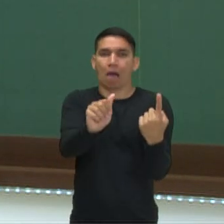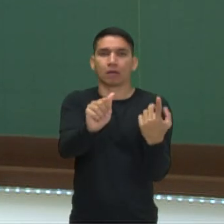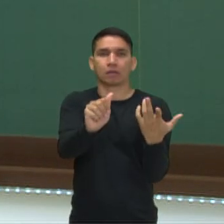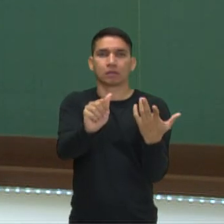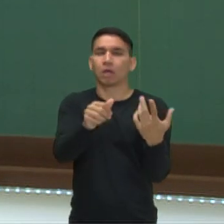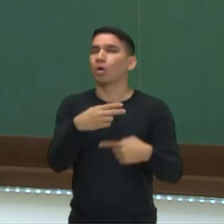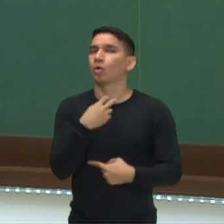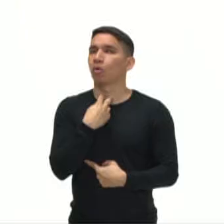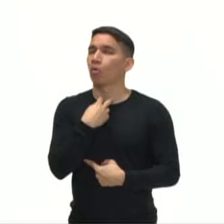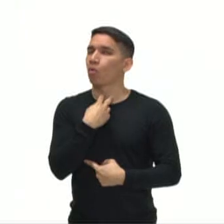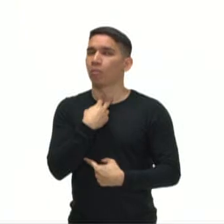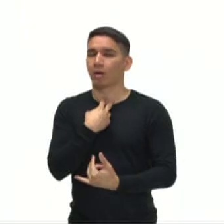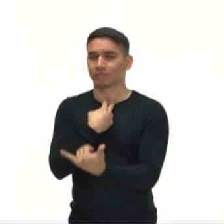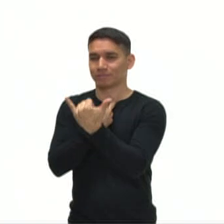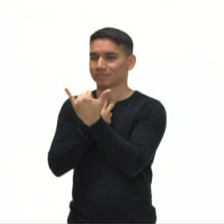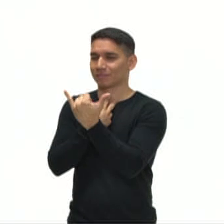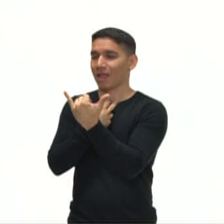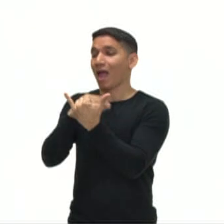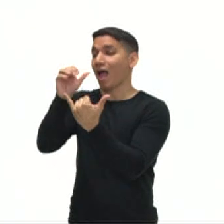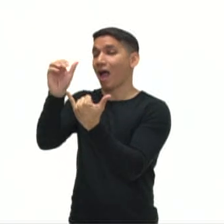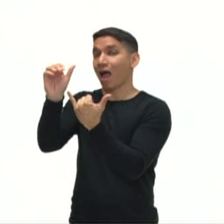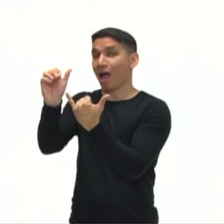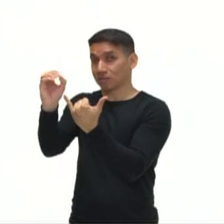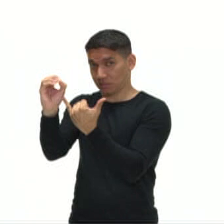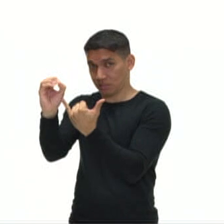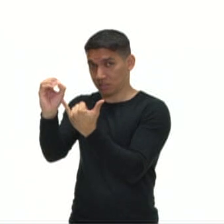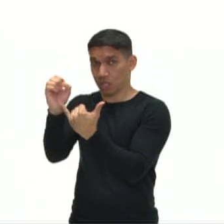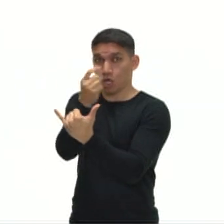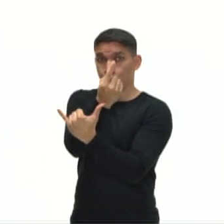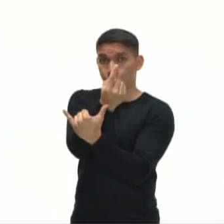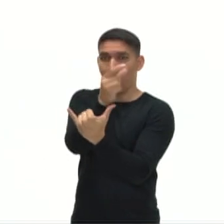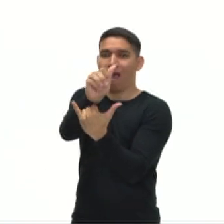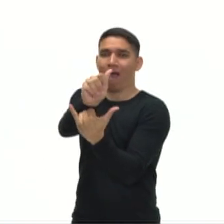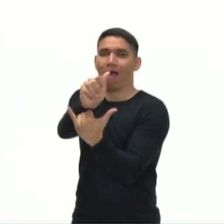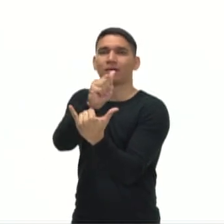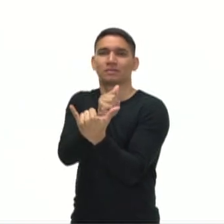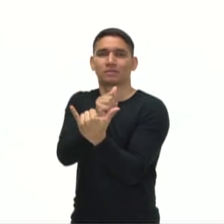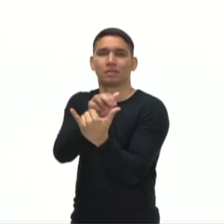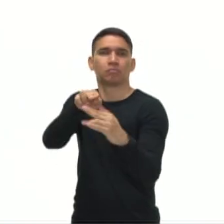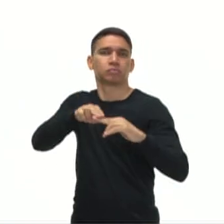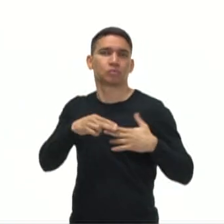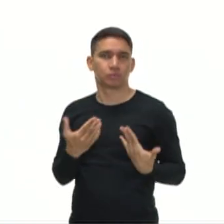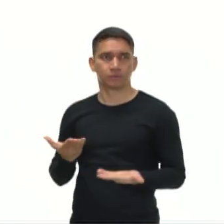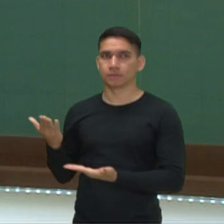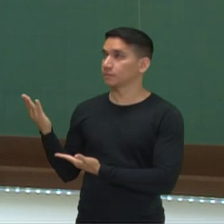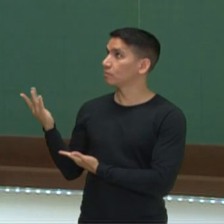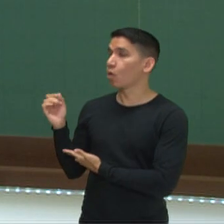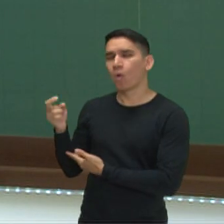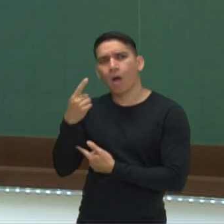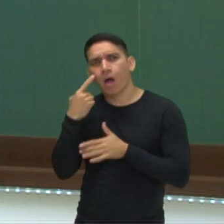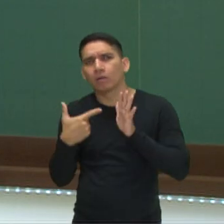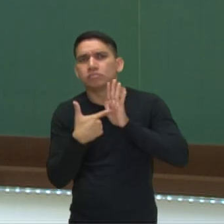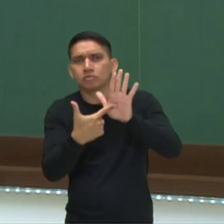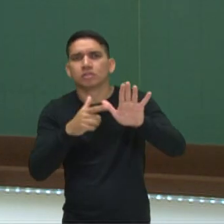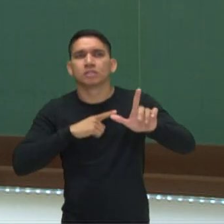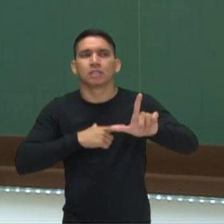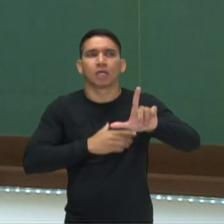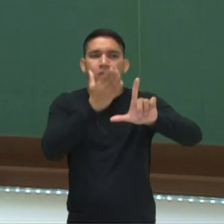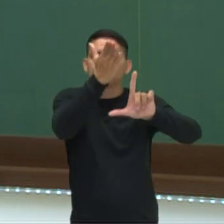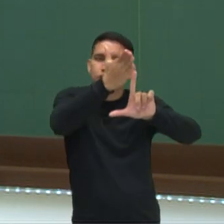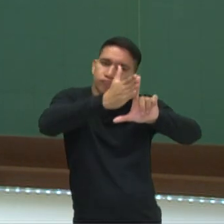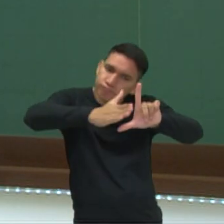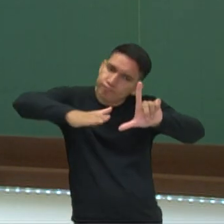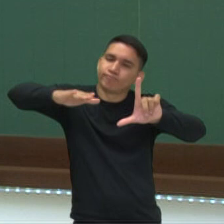pode ser 0 e não pode ser 1, mas está nesse intervalo. O gráfico de uma